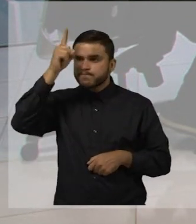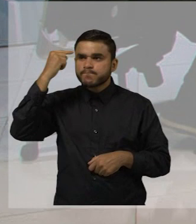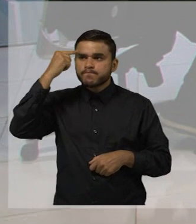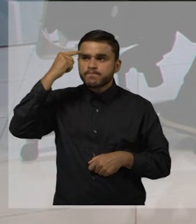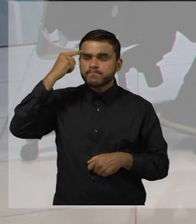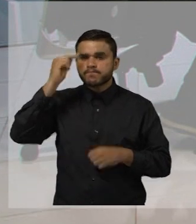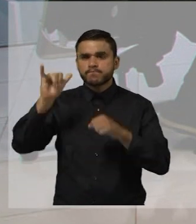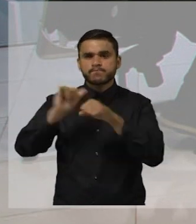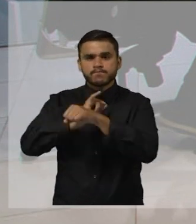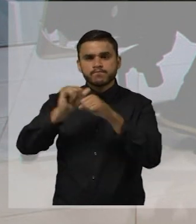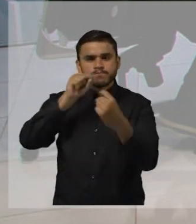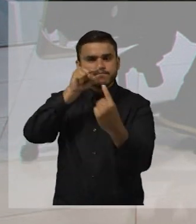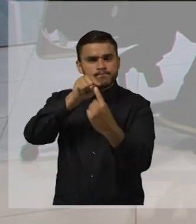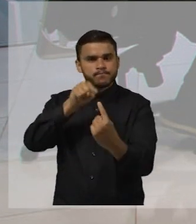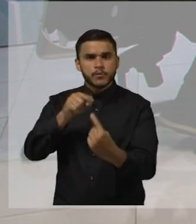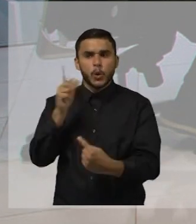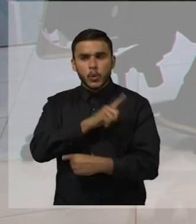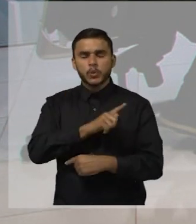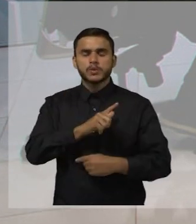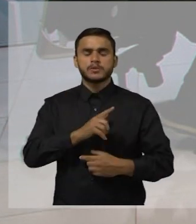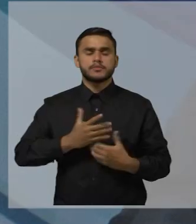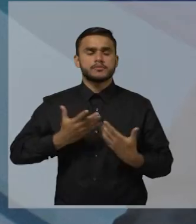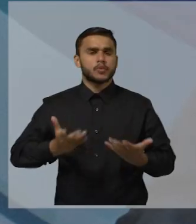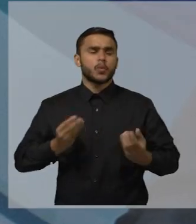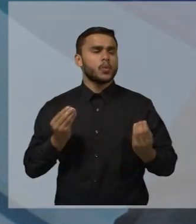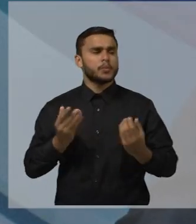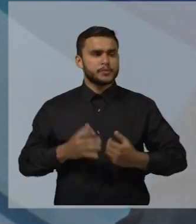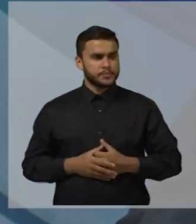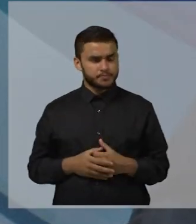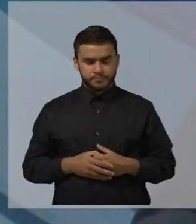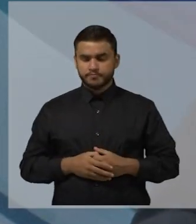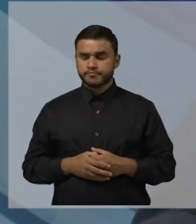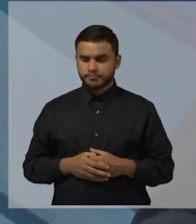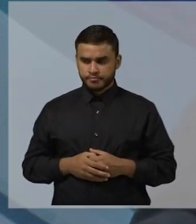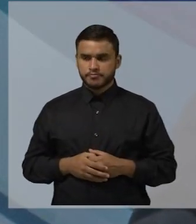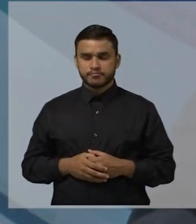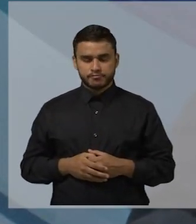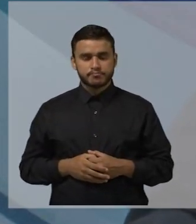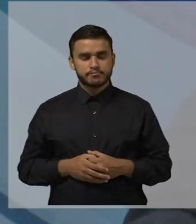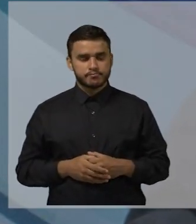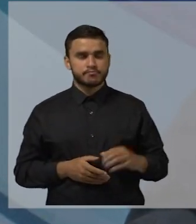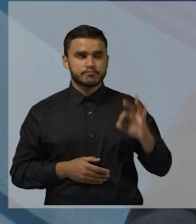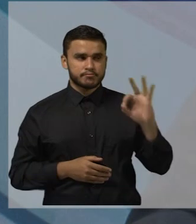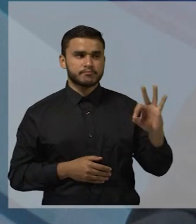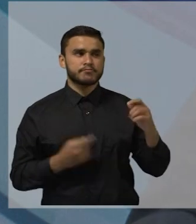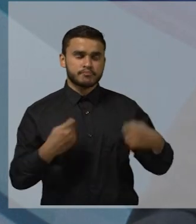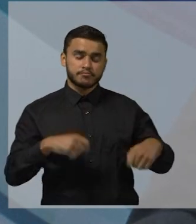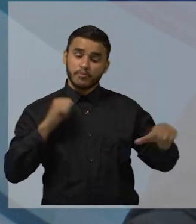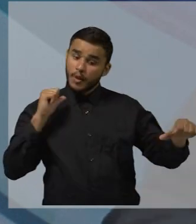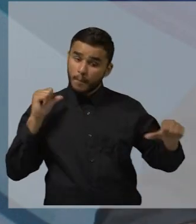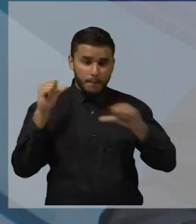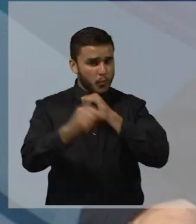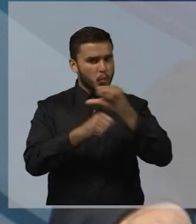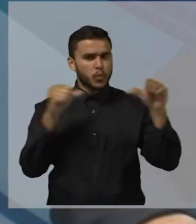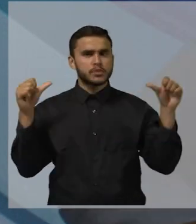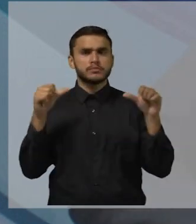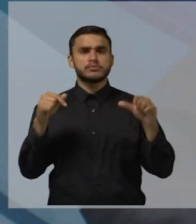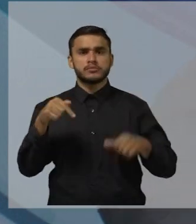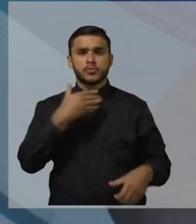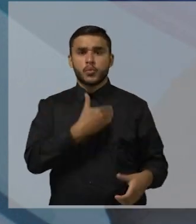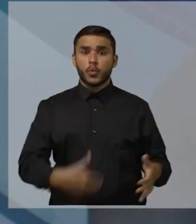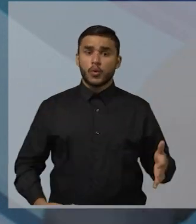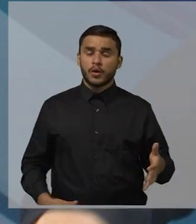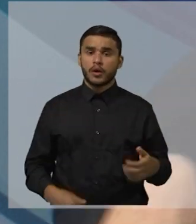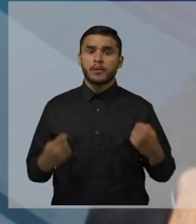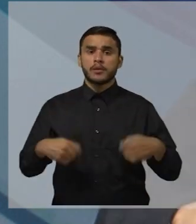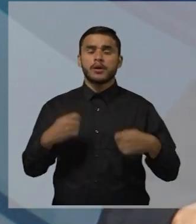representatividade? Nós precisamos, na verdade, de uma verdadeira revolução de mentalidade. compreender, em primeiro lugar, que o Estado é um instrumento